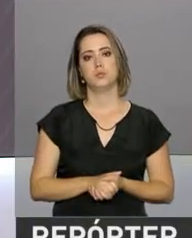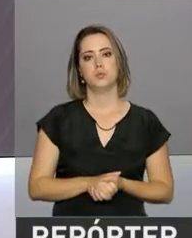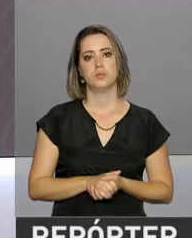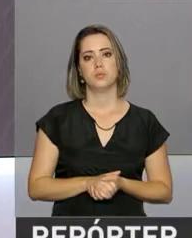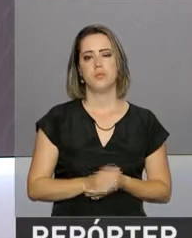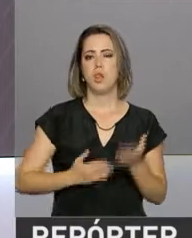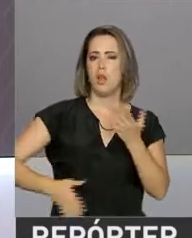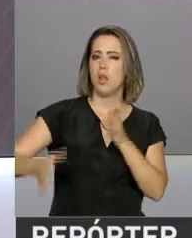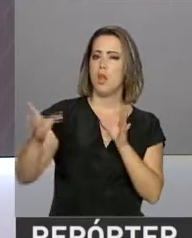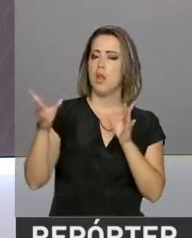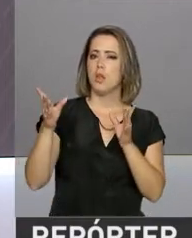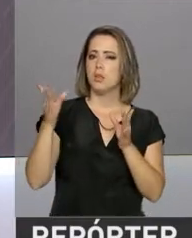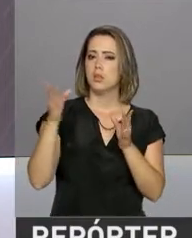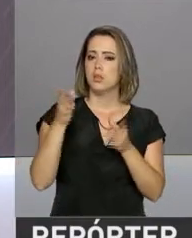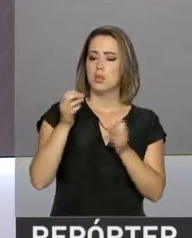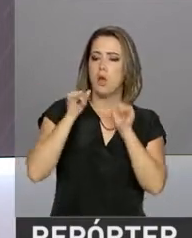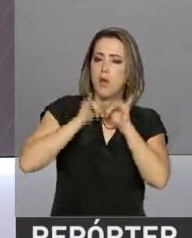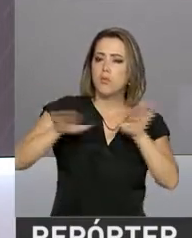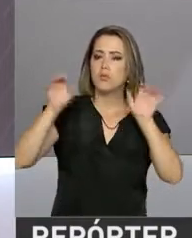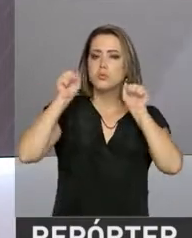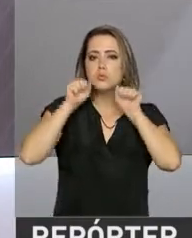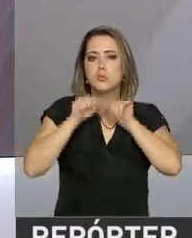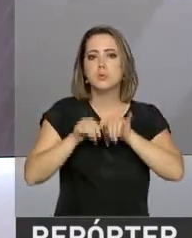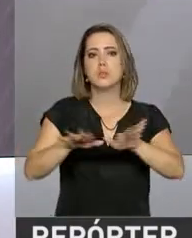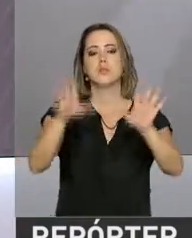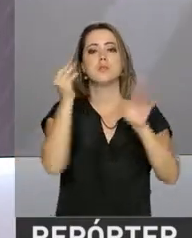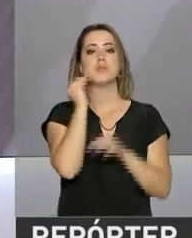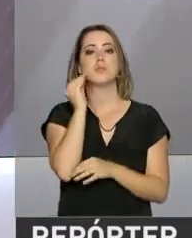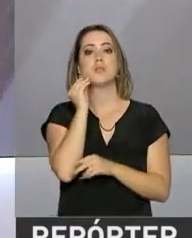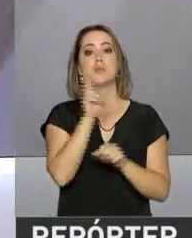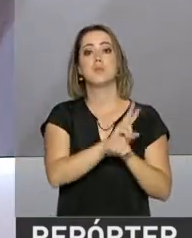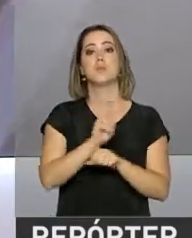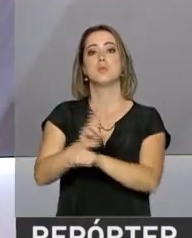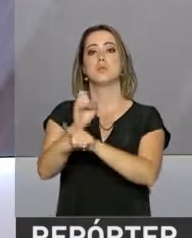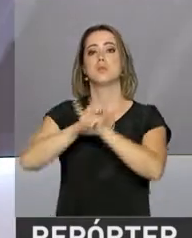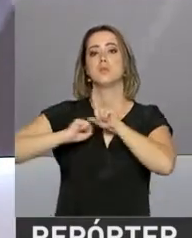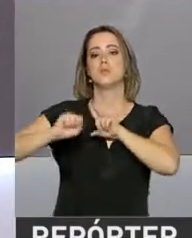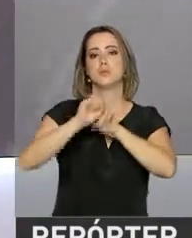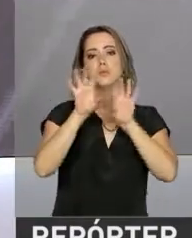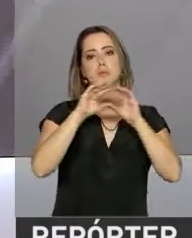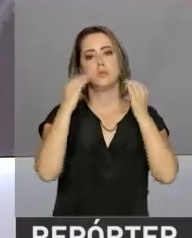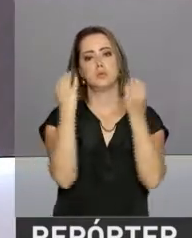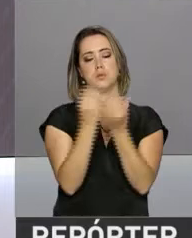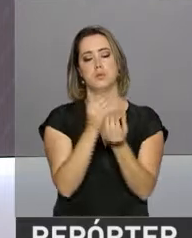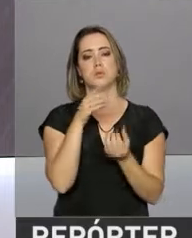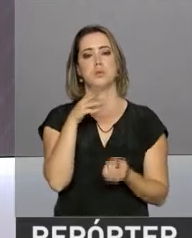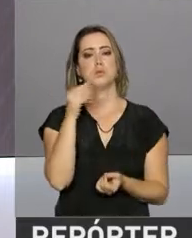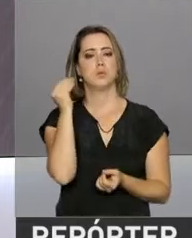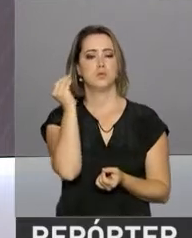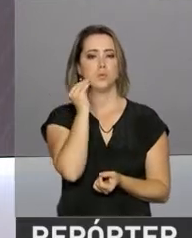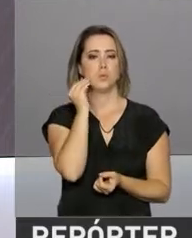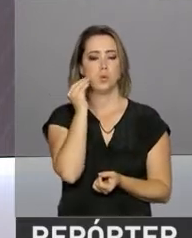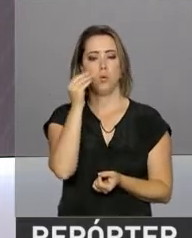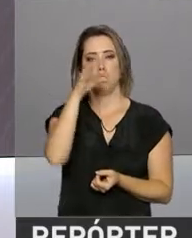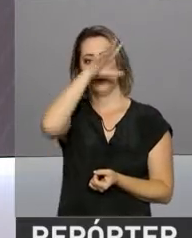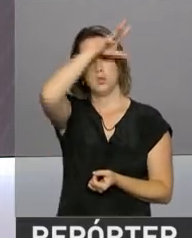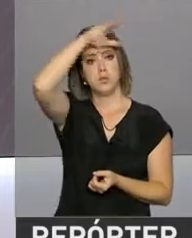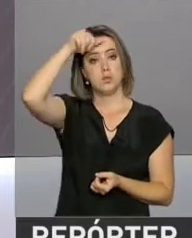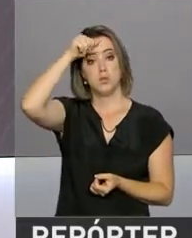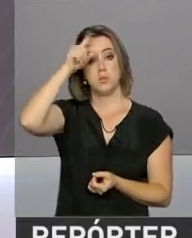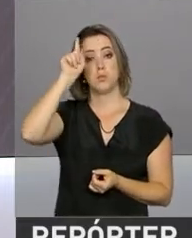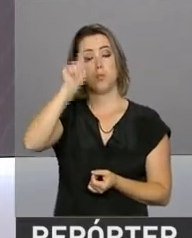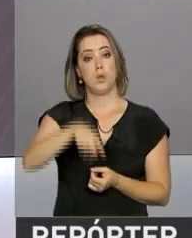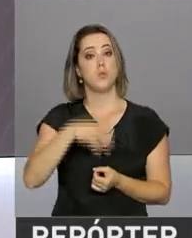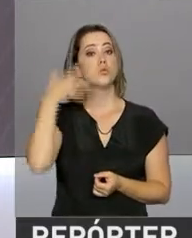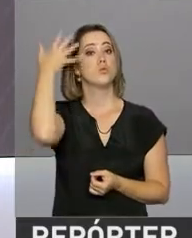Compartilhar experiências para a proteção social das comunidades que vivem na Amazônia. É o objetivo do Seminário Pan-Amazônico de